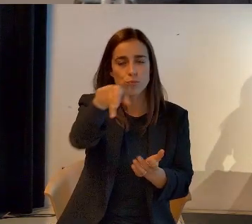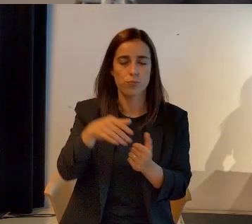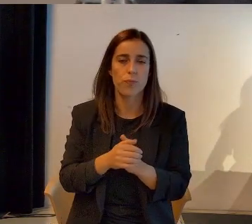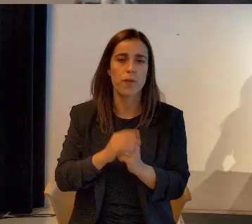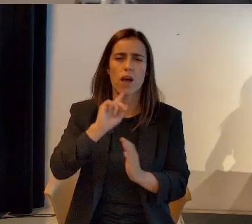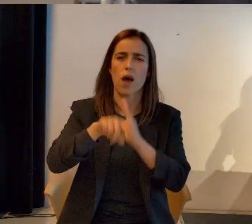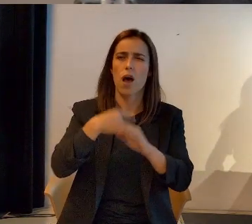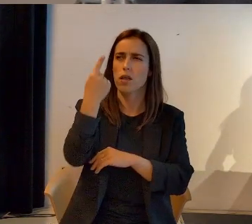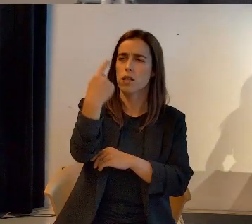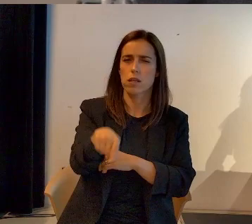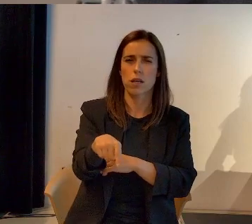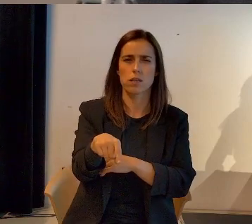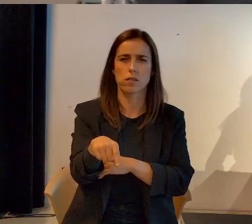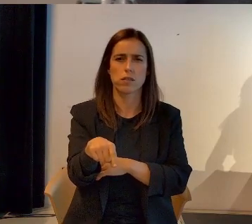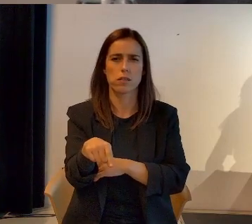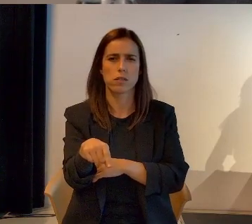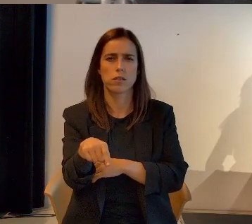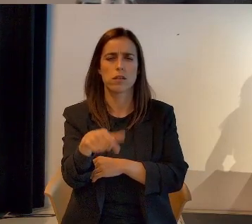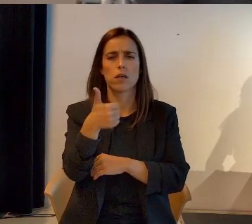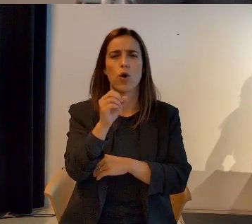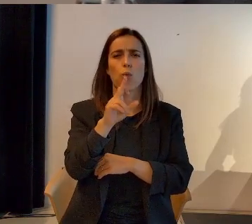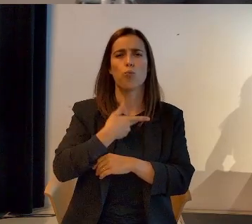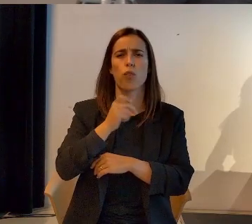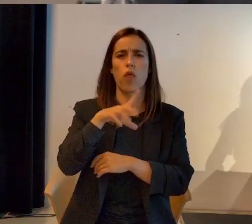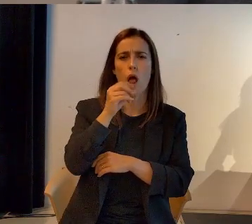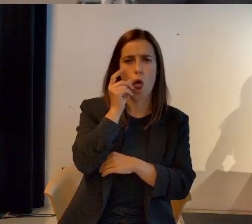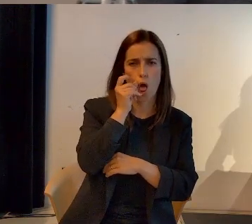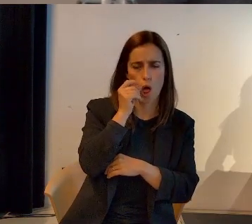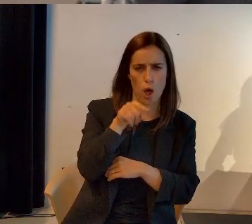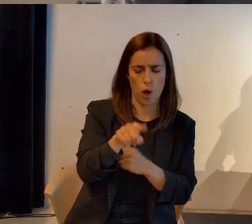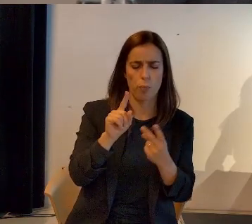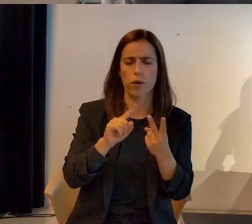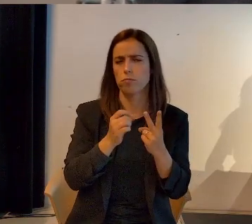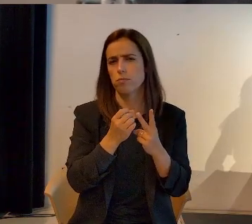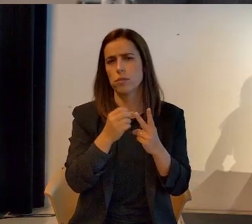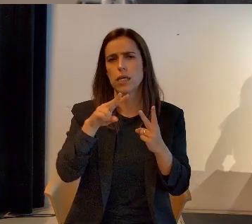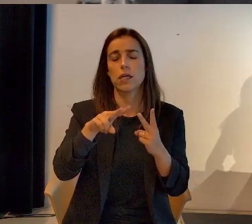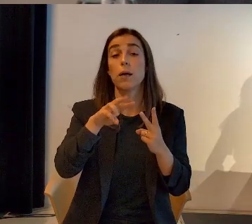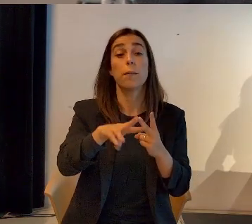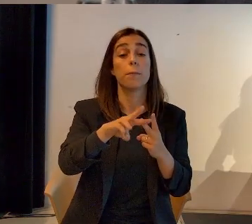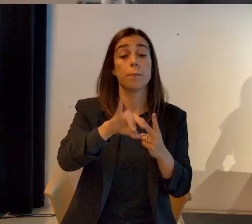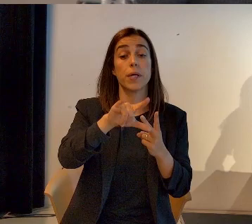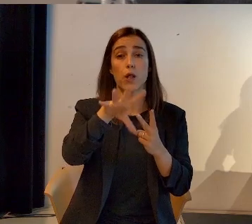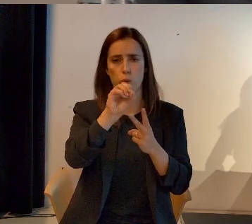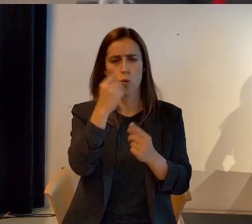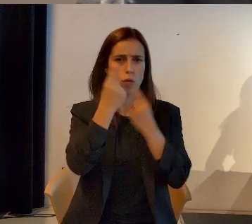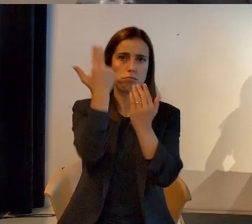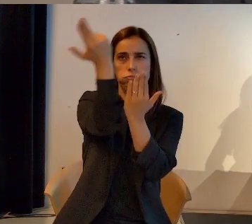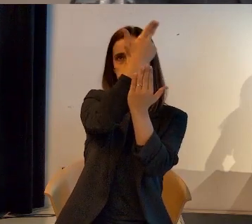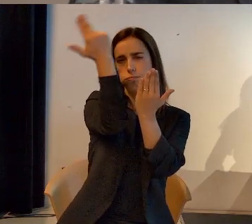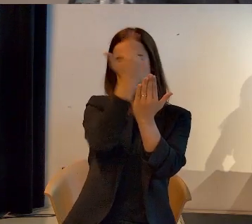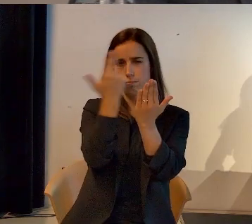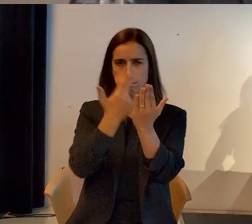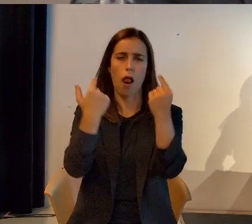tem das instalações desde Bordalo, do Milo, portanto, grandes artistas, fizeram algumas instalações e que essas